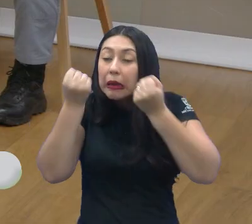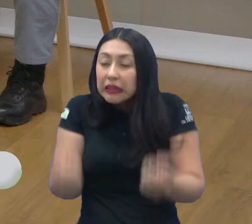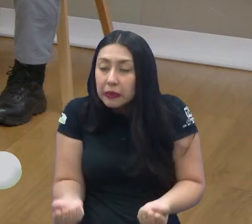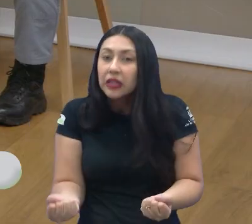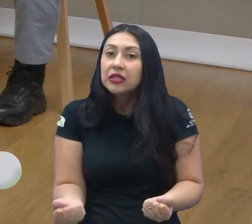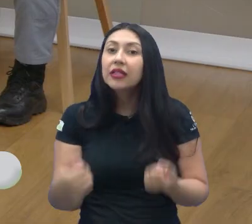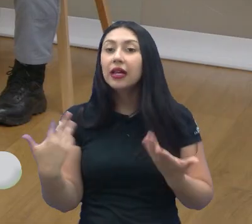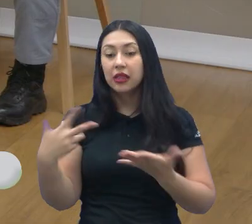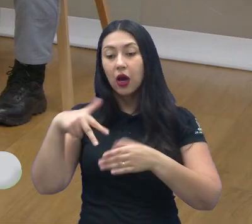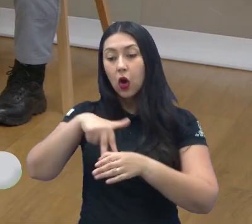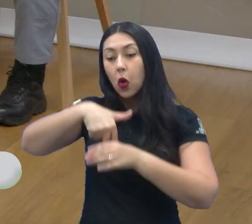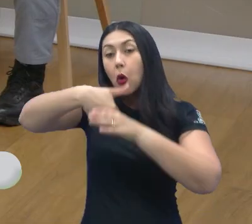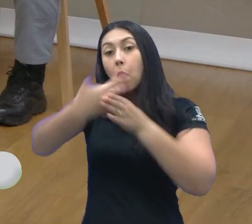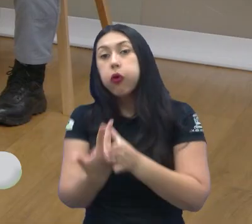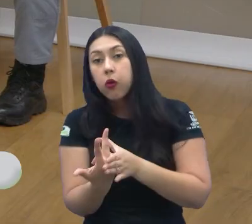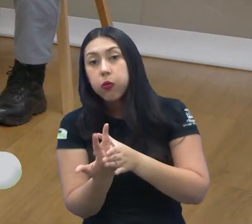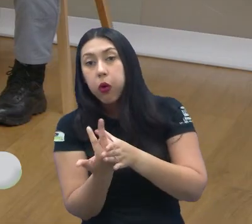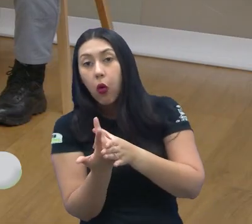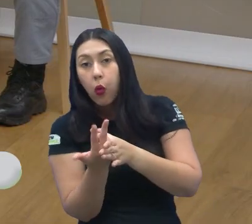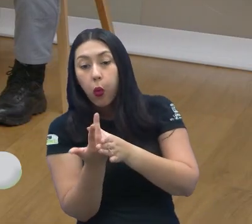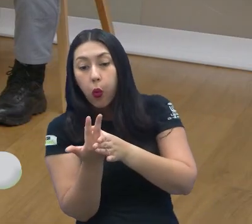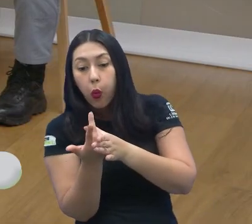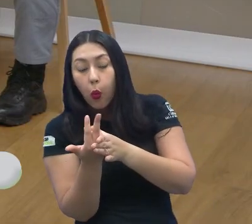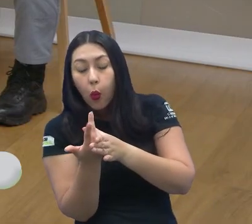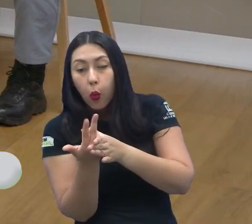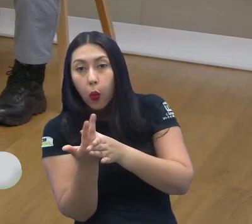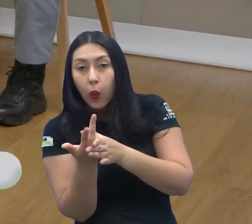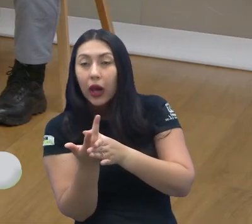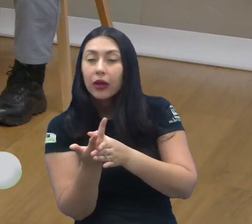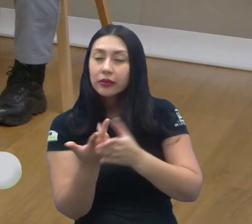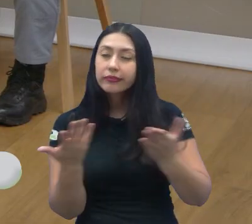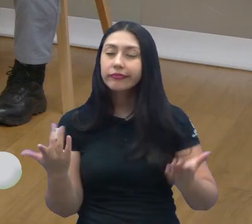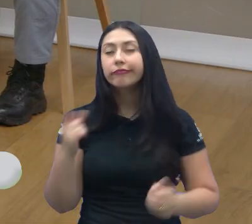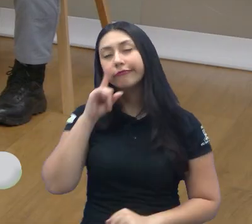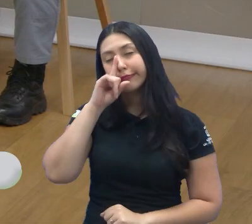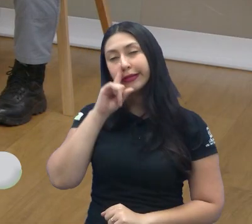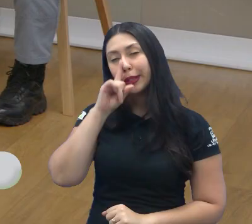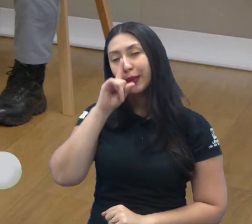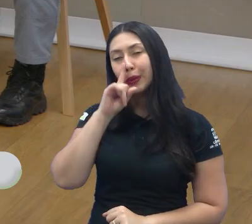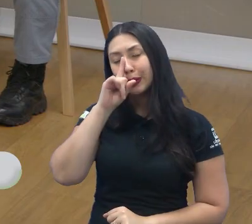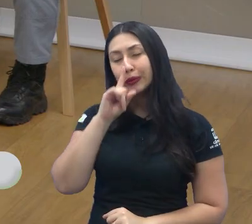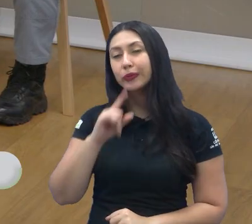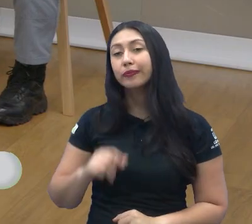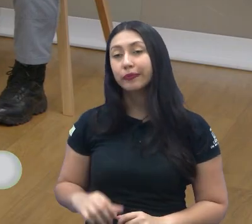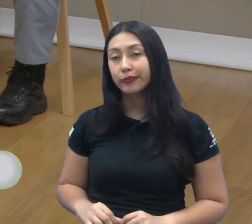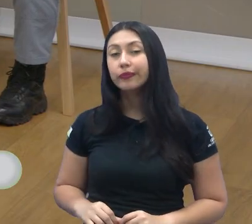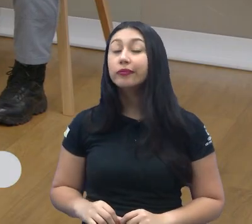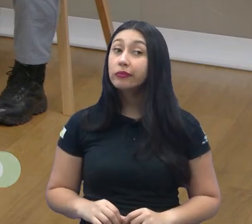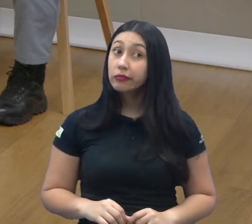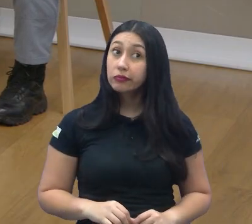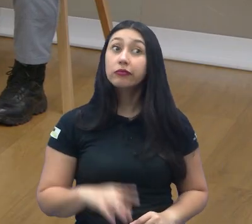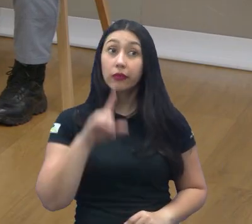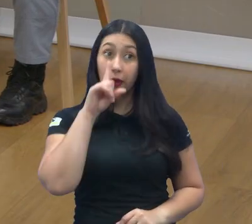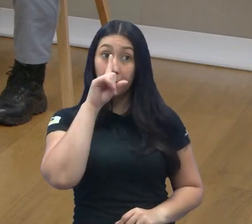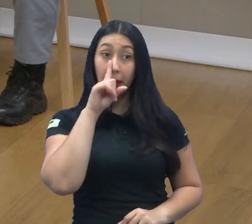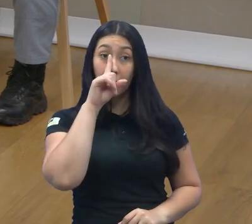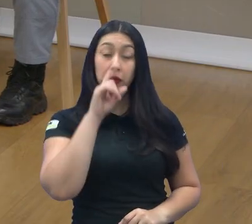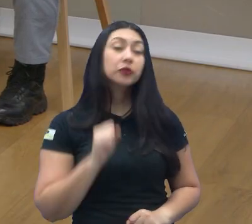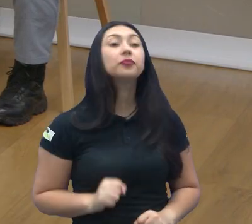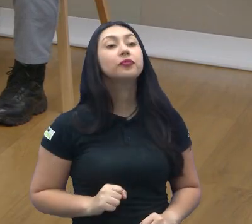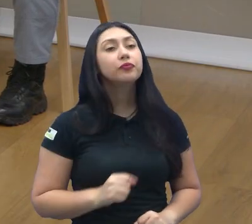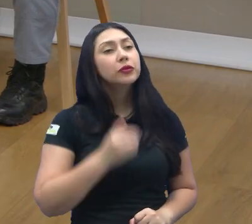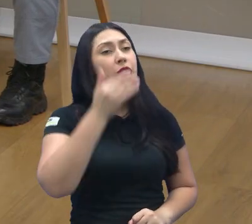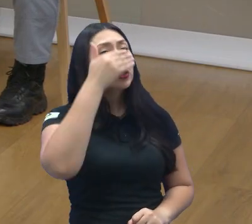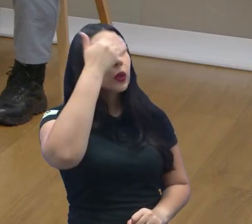fica virada dentro do balde e ela não consegue sair e acaba se afogando. É um risco. Tenente, o Rafael terminou o